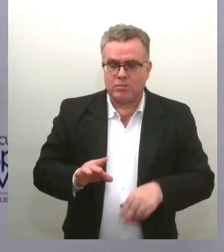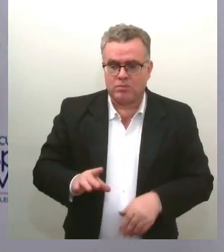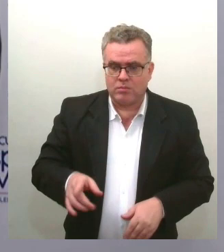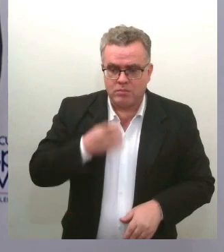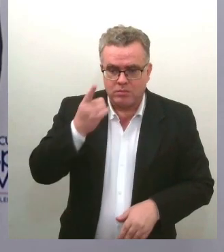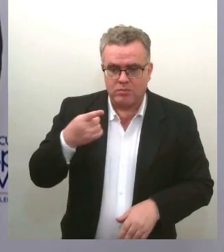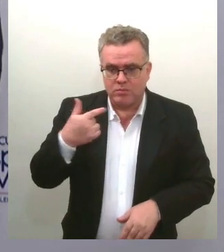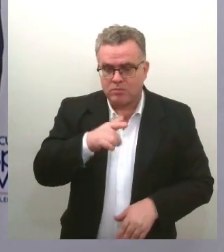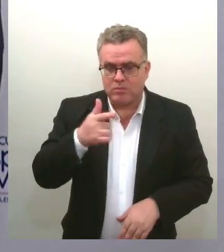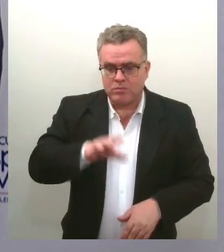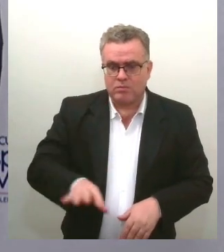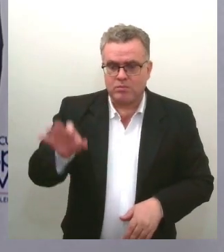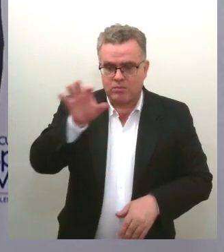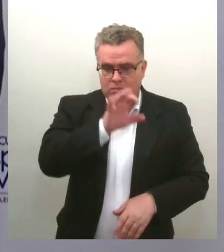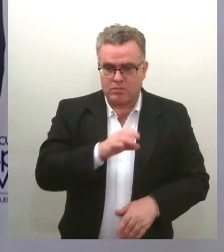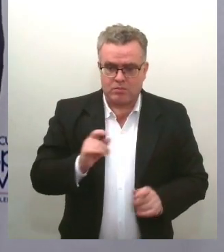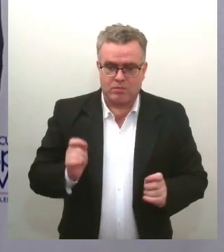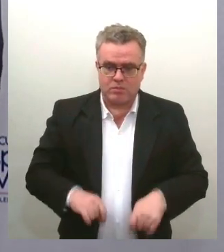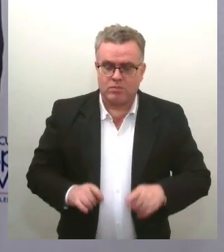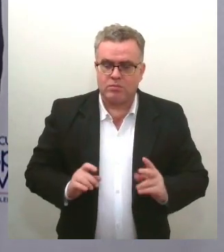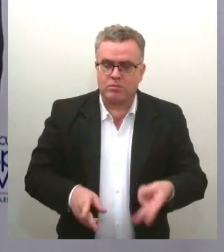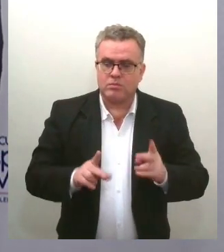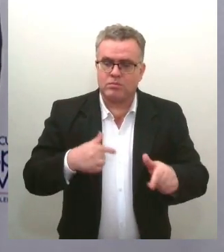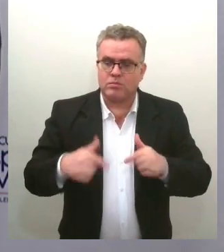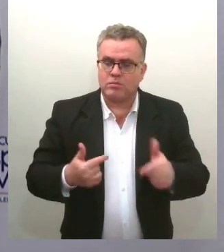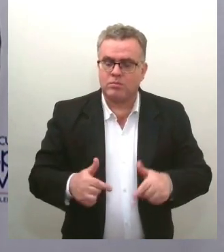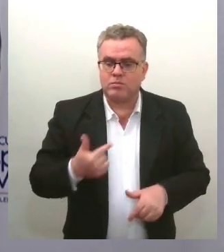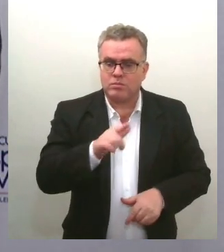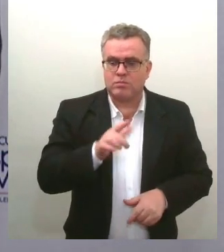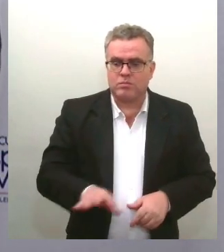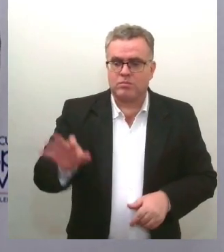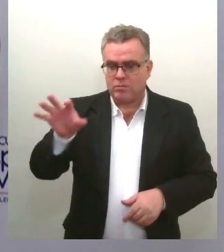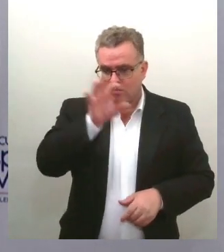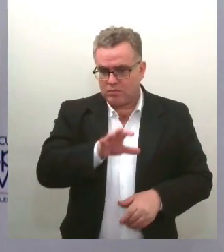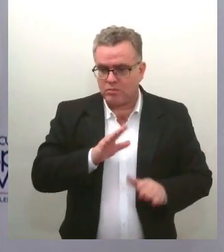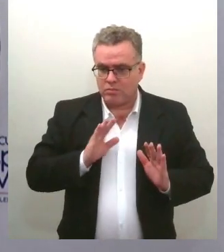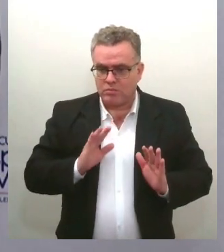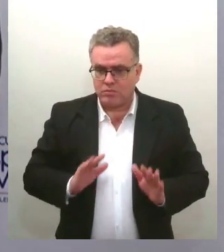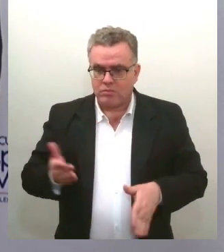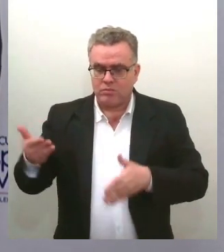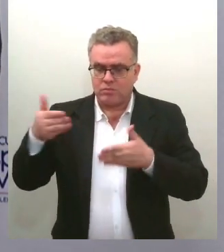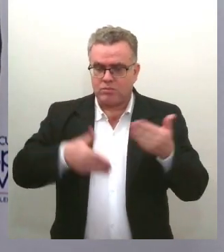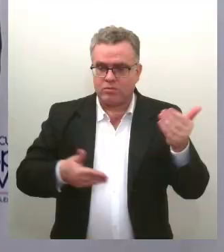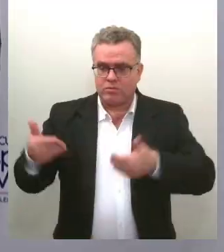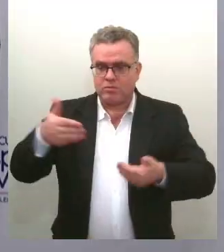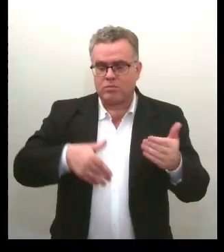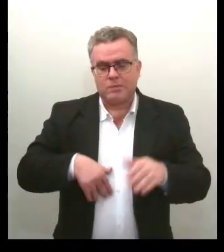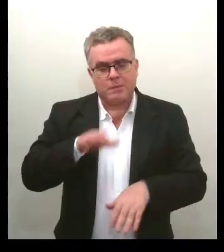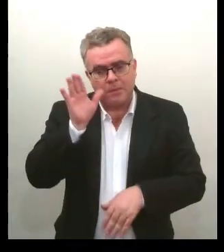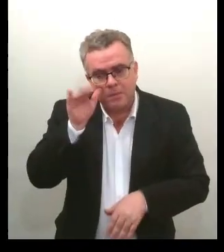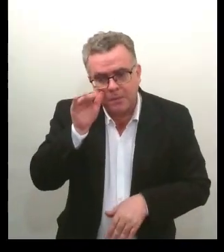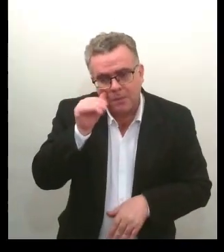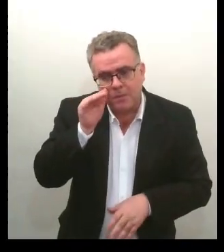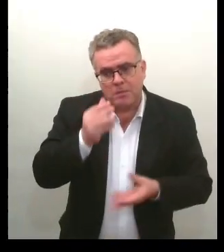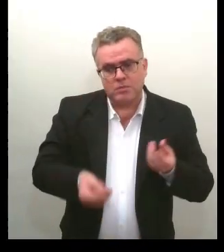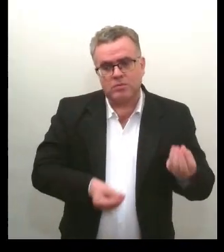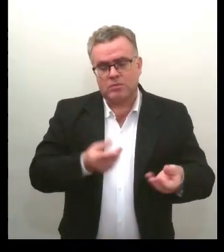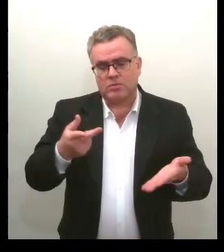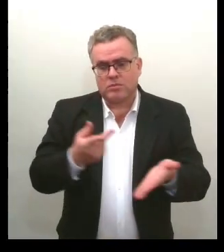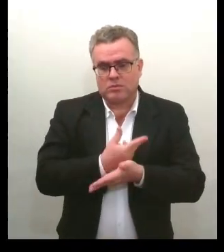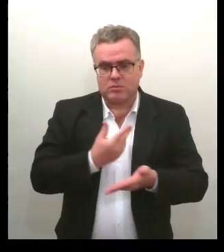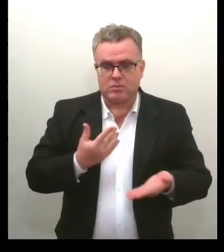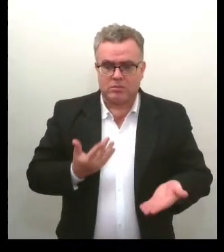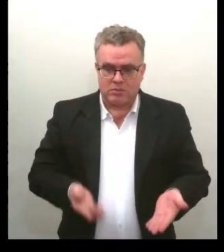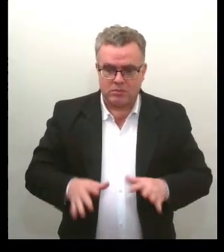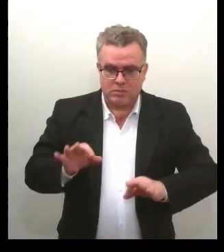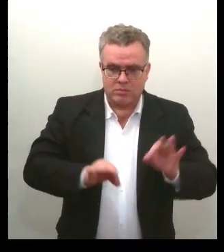que outros estados brasileiros já vieram aqui para ver como a Secretaria de Saúde do Estado